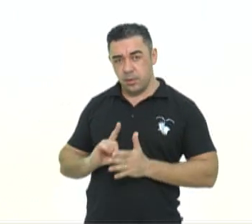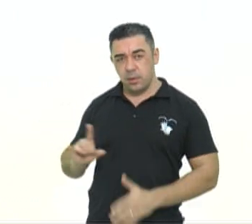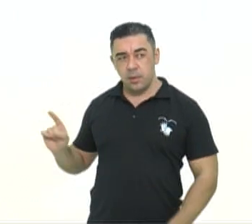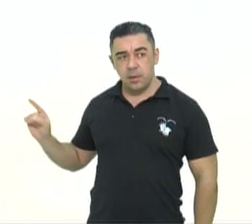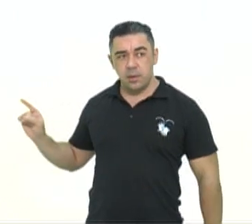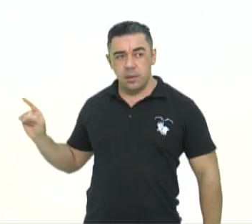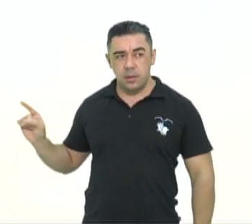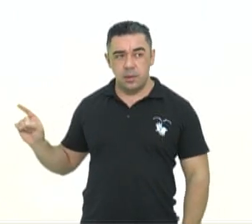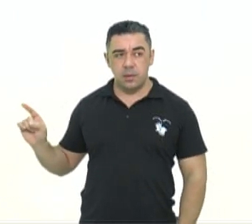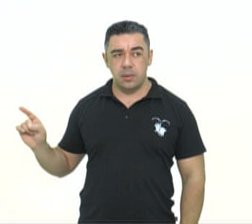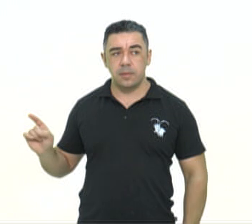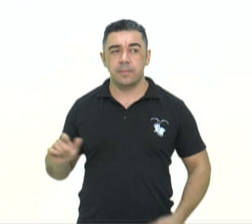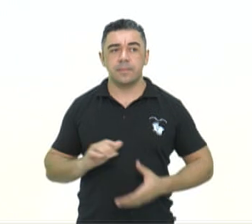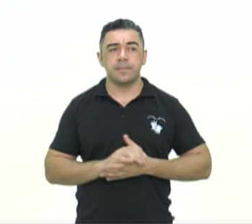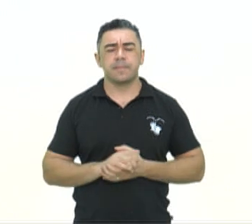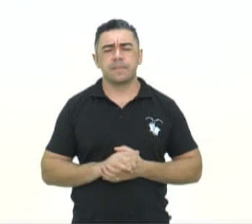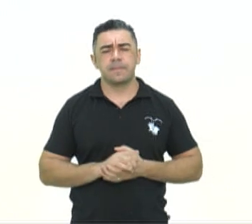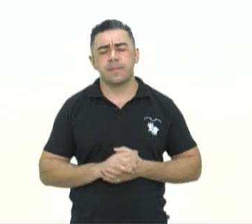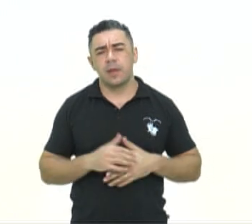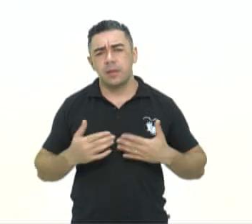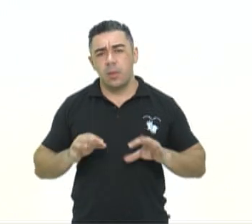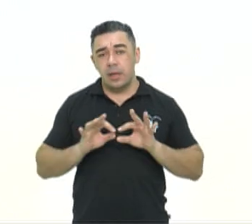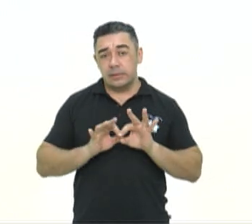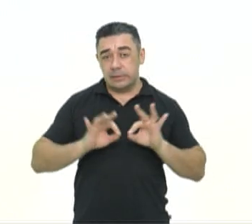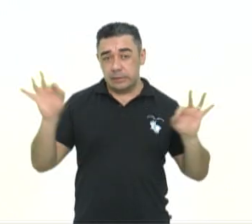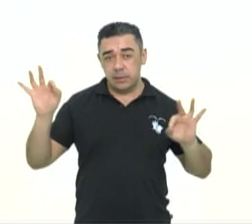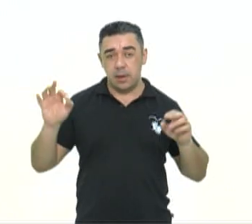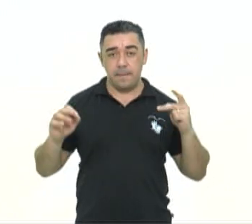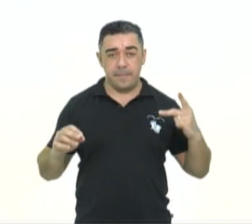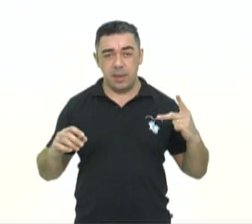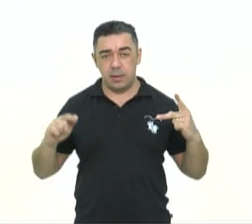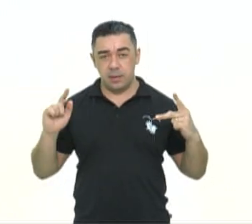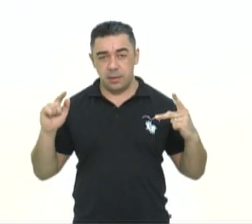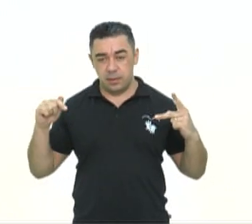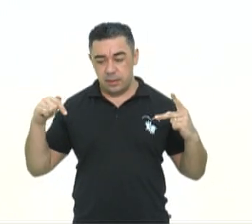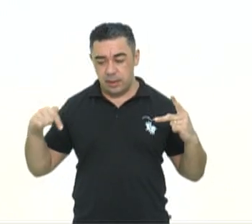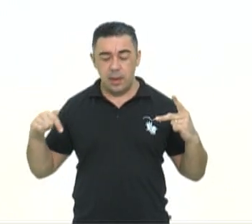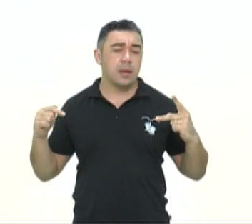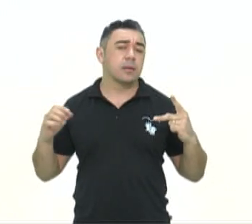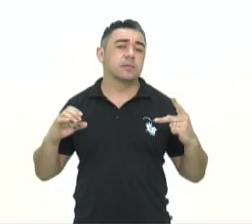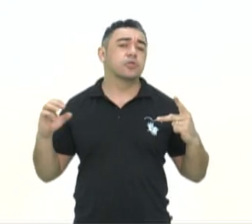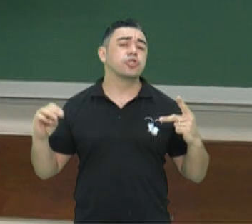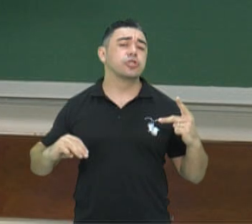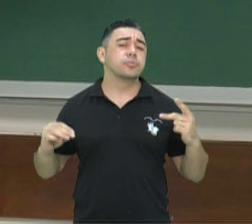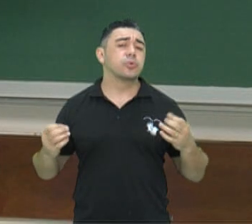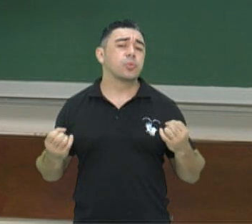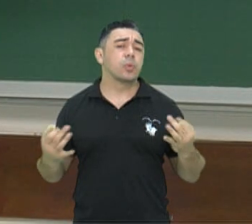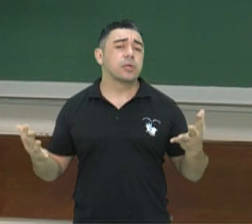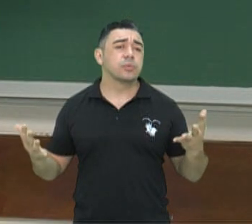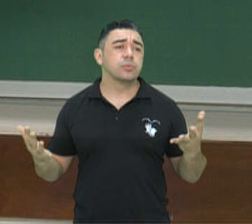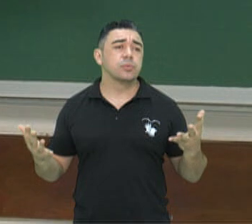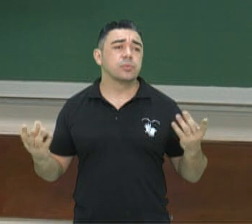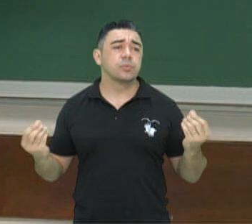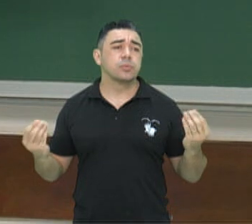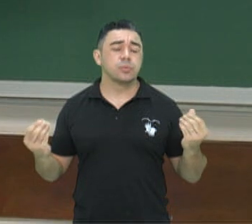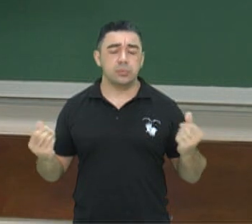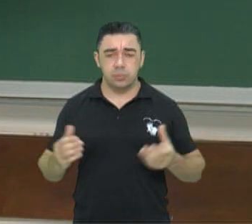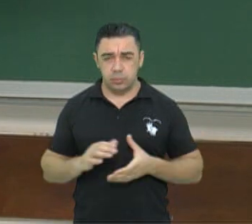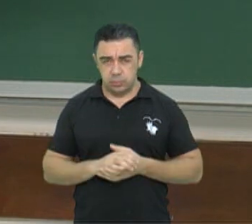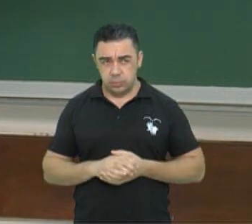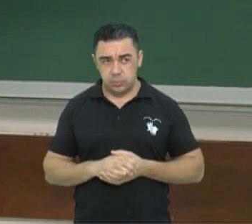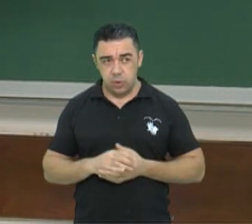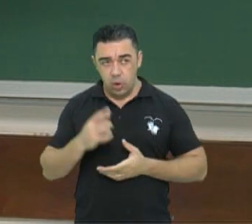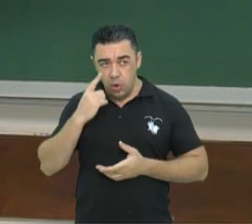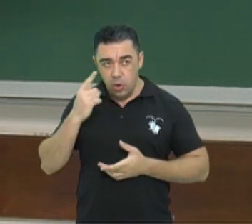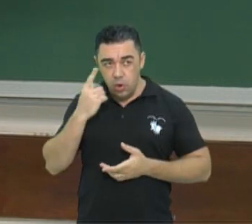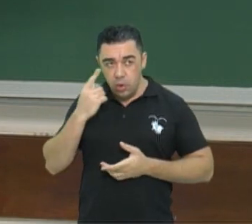enunciado, como mostra a figura, então a distância de P e Q em centímetros vai ser de quanto? Tá? Então,